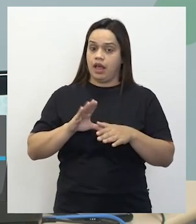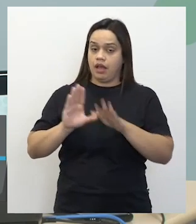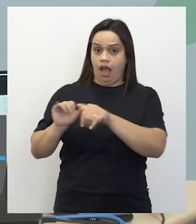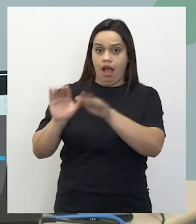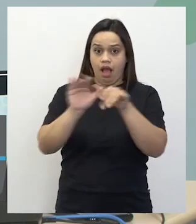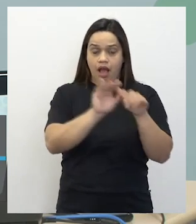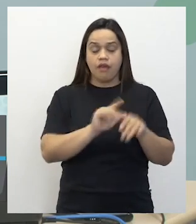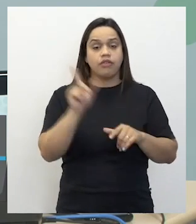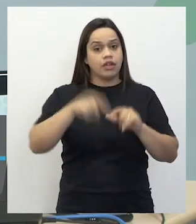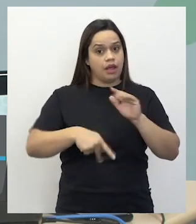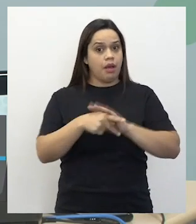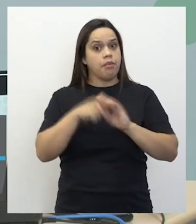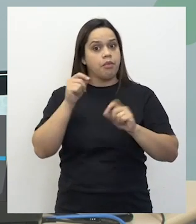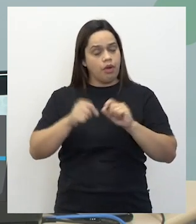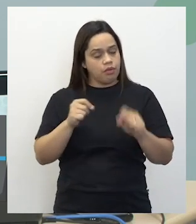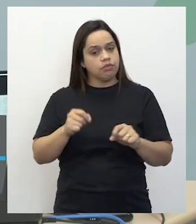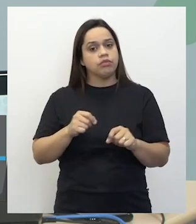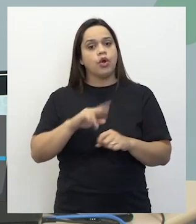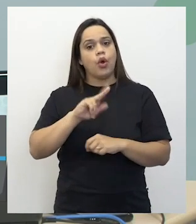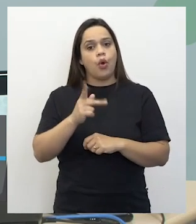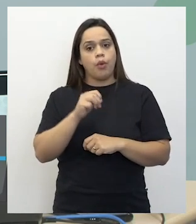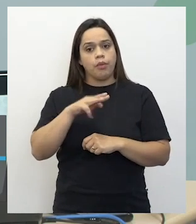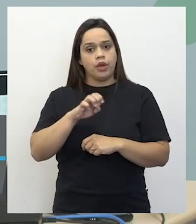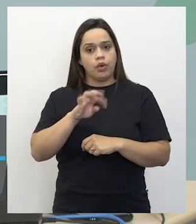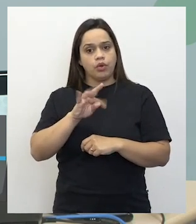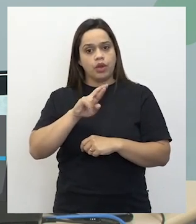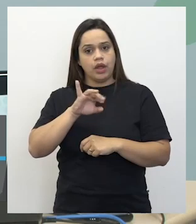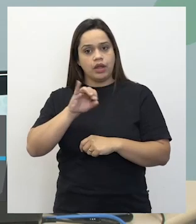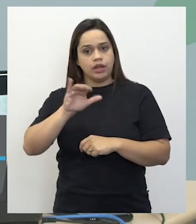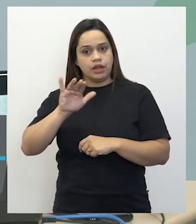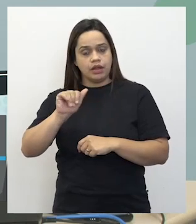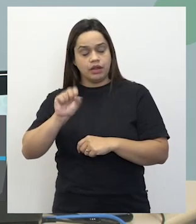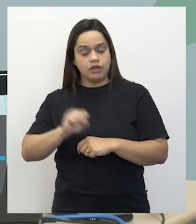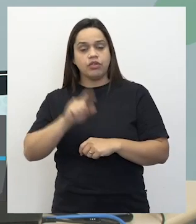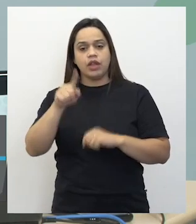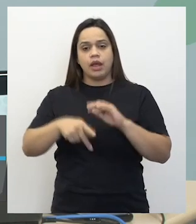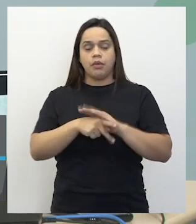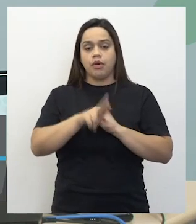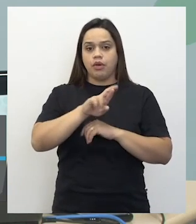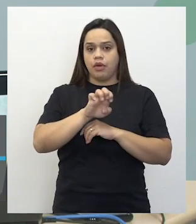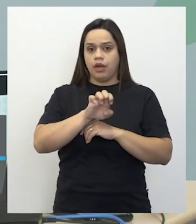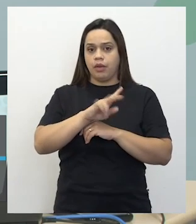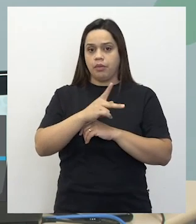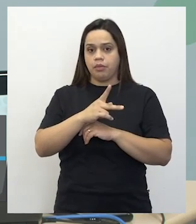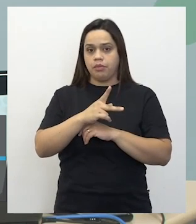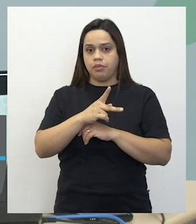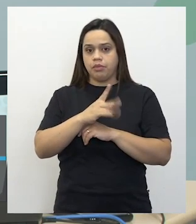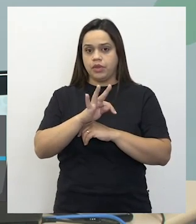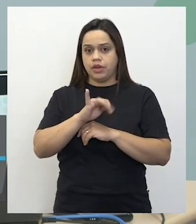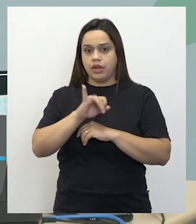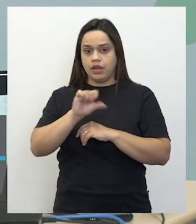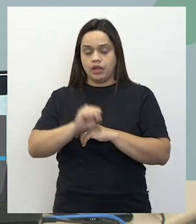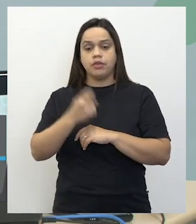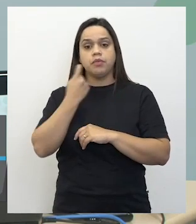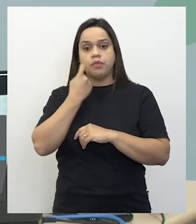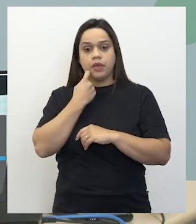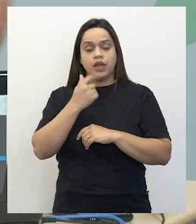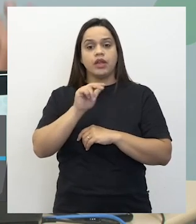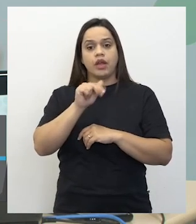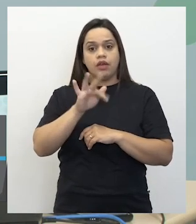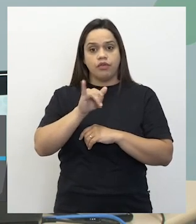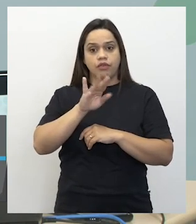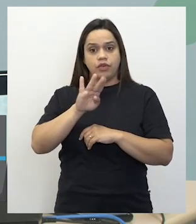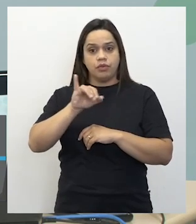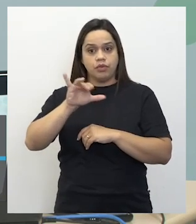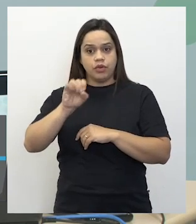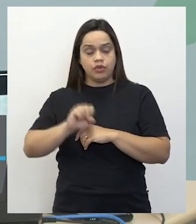são homeotérmicas, e aí você tem os répteis. Dos répteis para baixo, o que eu falei aí, réptil, anfíbio e peixe, e tudo para baixo, eles vão depender